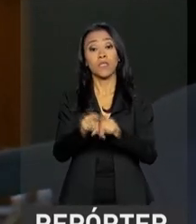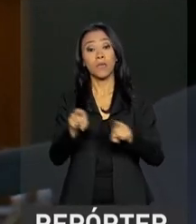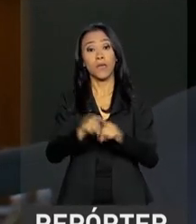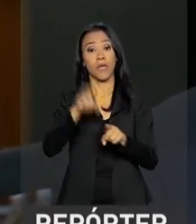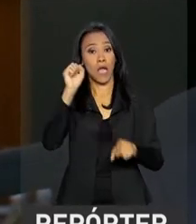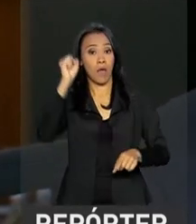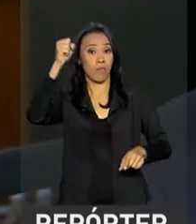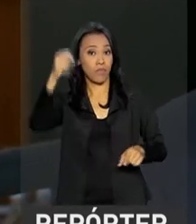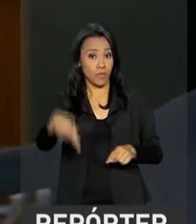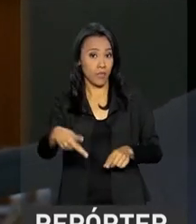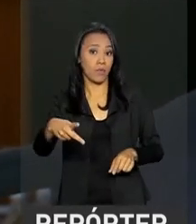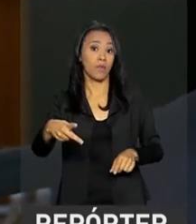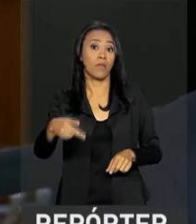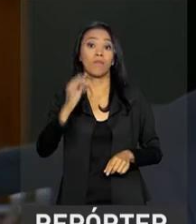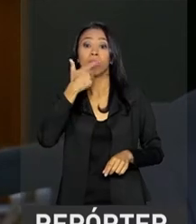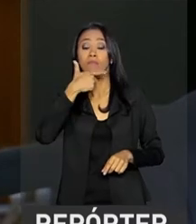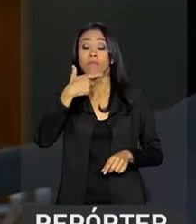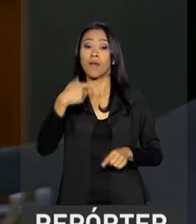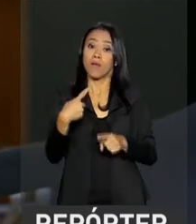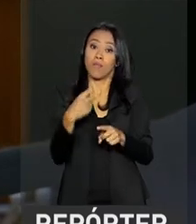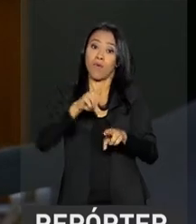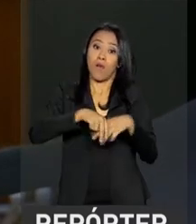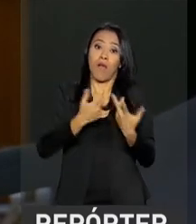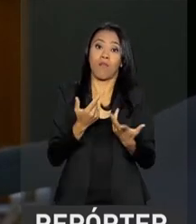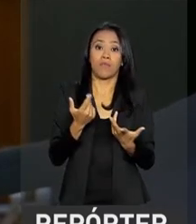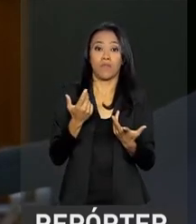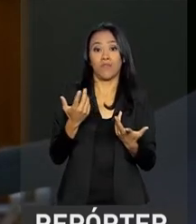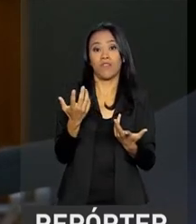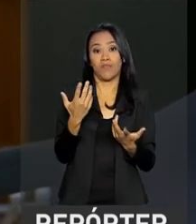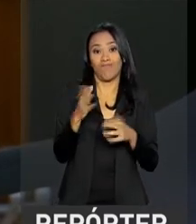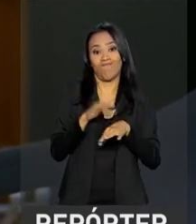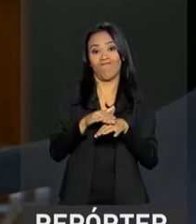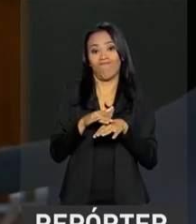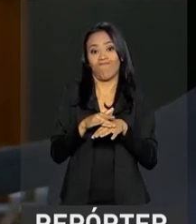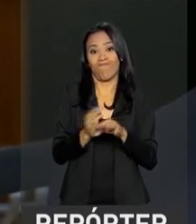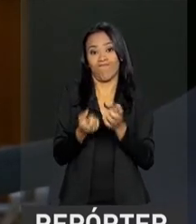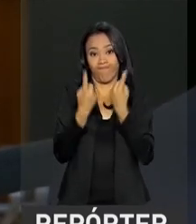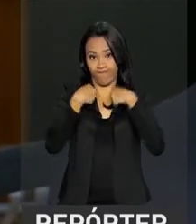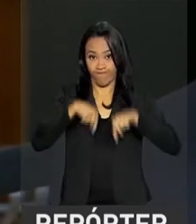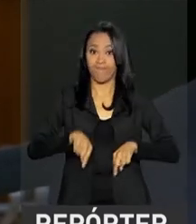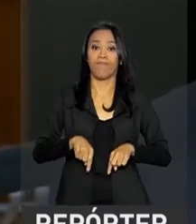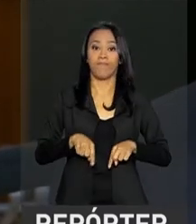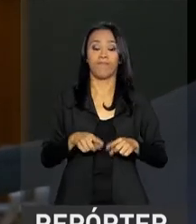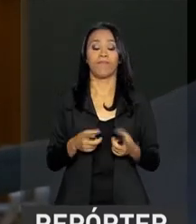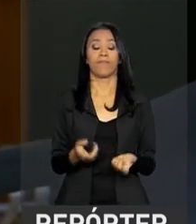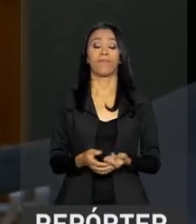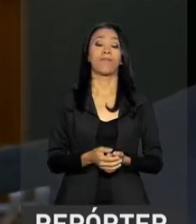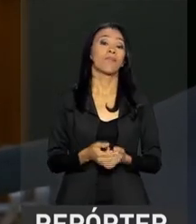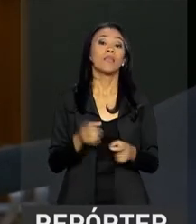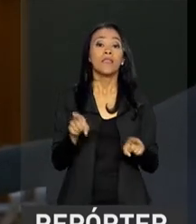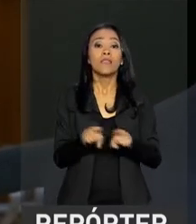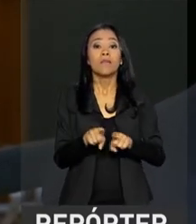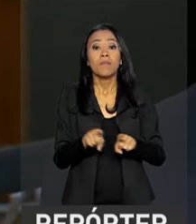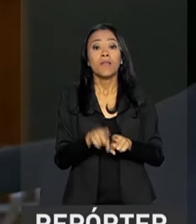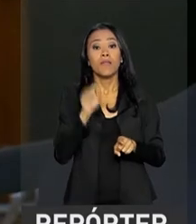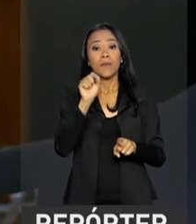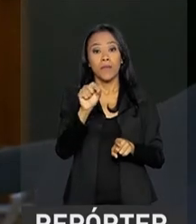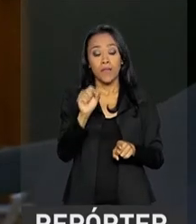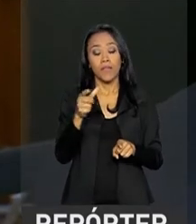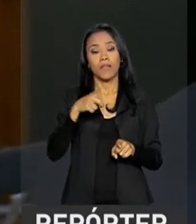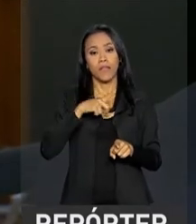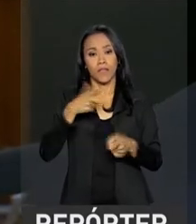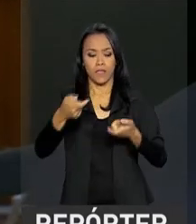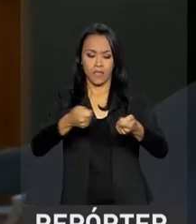aqui nós precisamos revisar ainda dentro do governo do presidente michel temer e promover essa economia importante